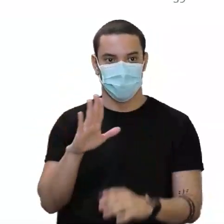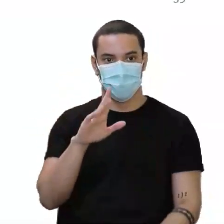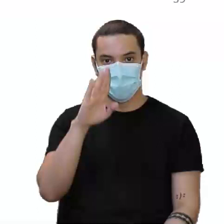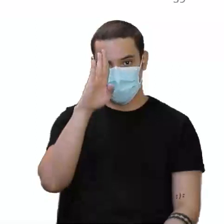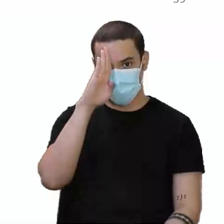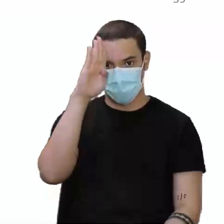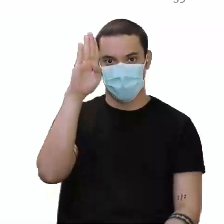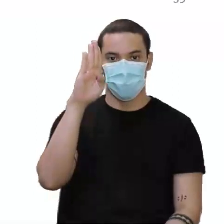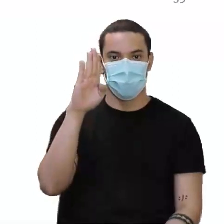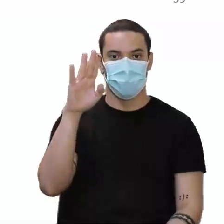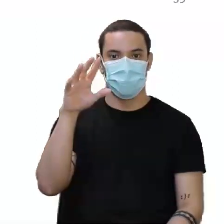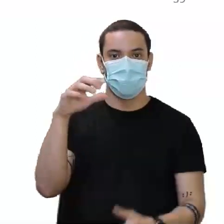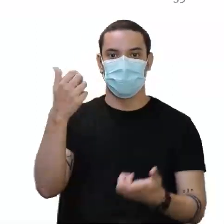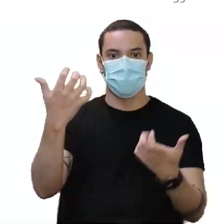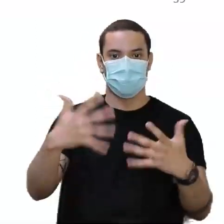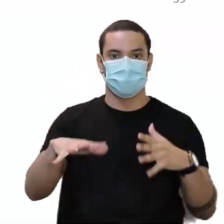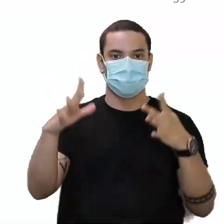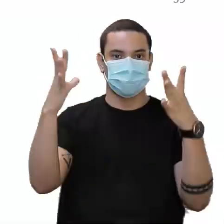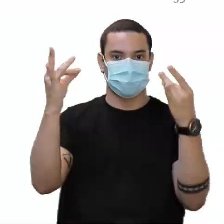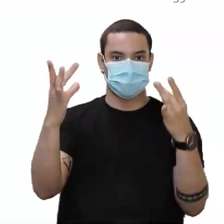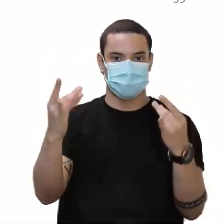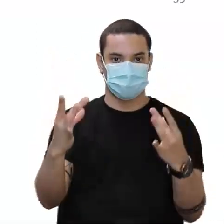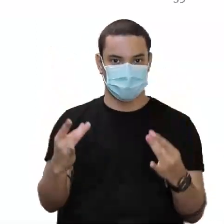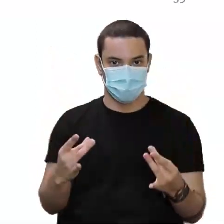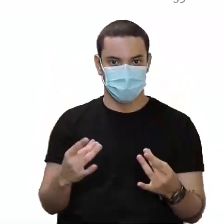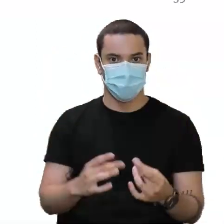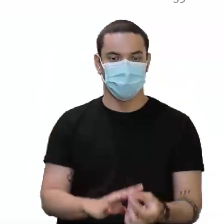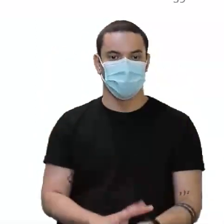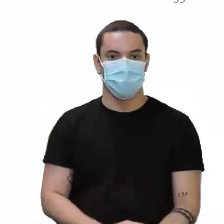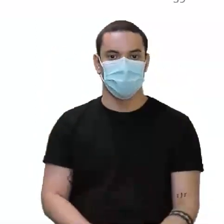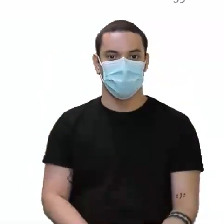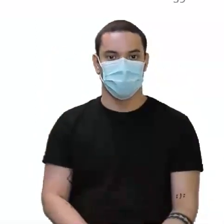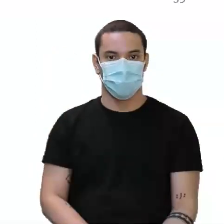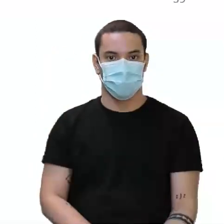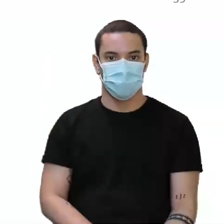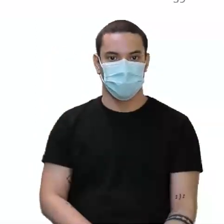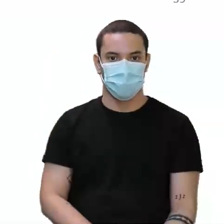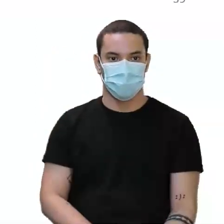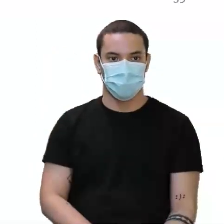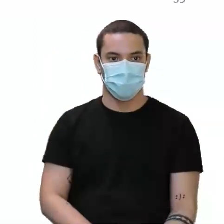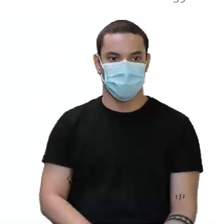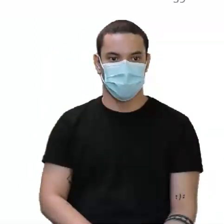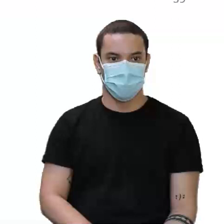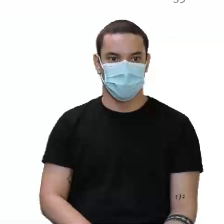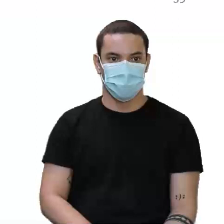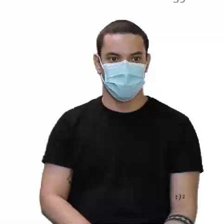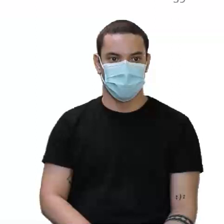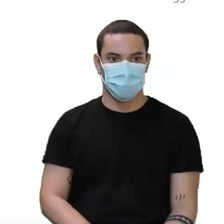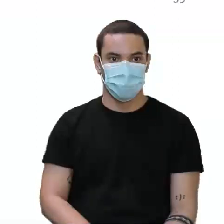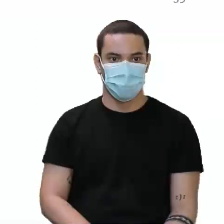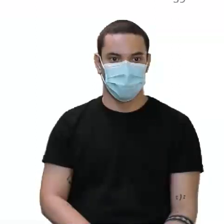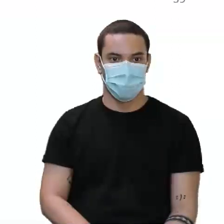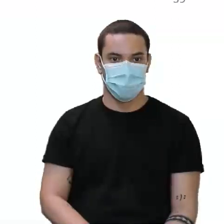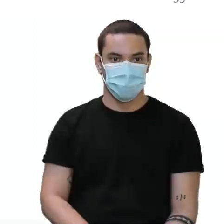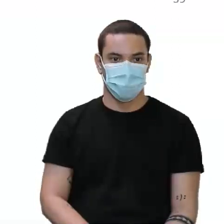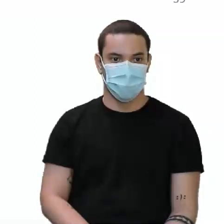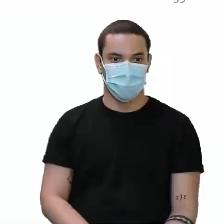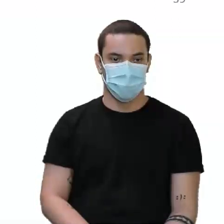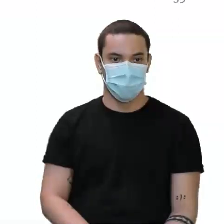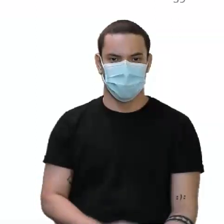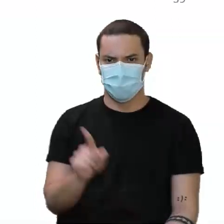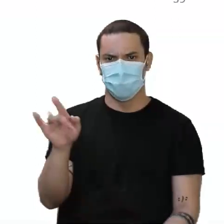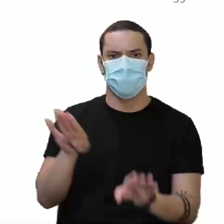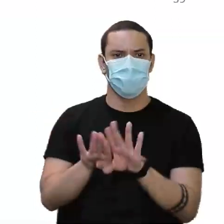do texto, ele não quer detalhes. Então, é correto afirmar o quê? Dani e Emily... Não, aqui pode ser